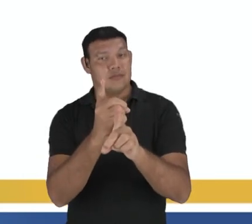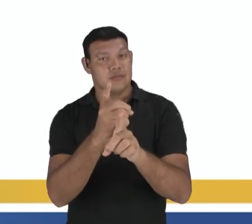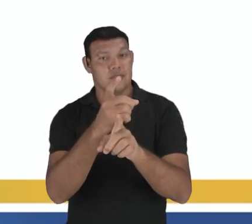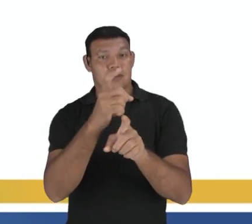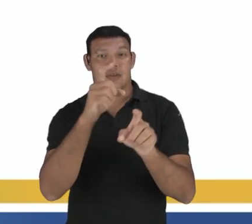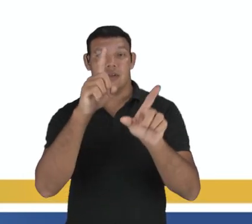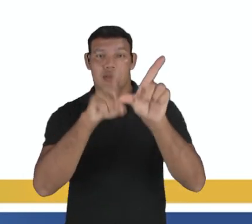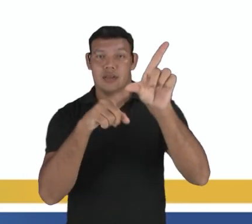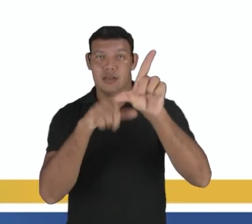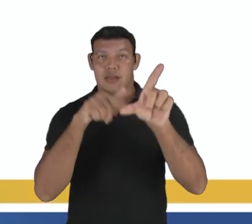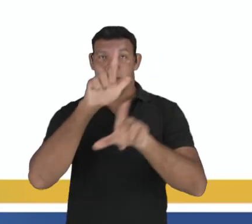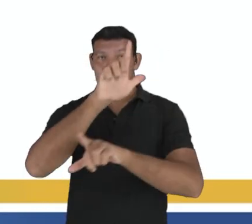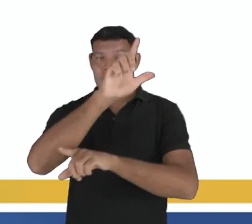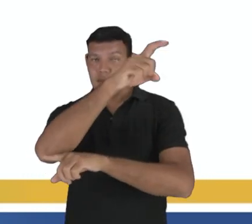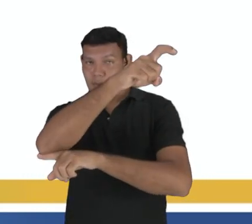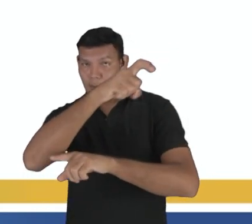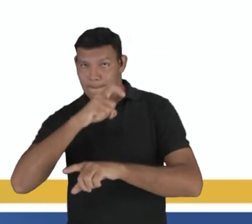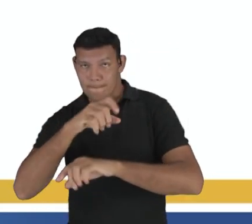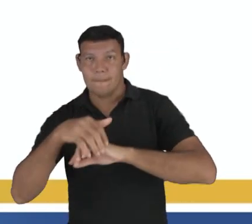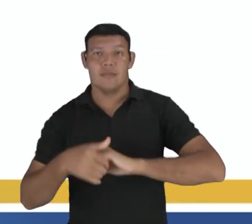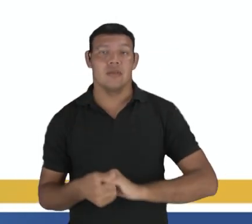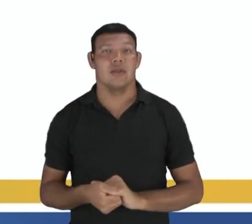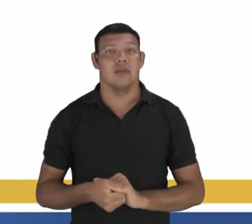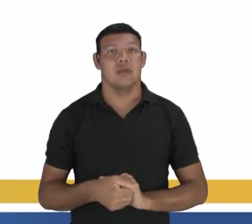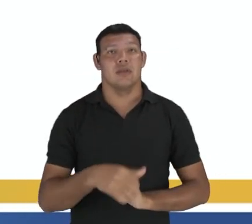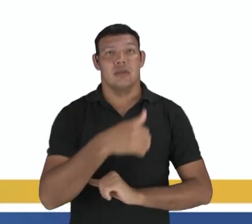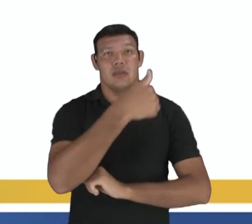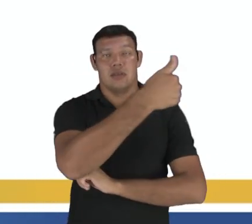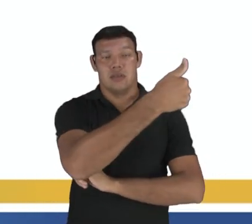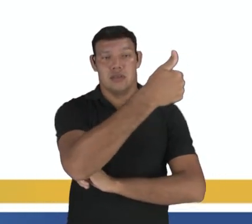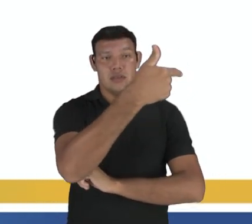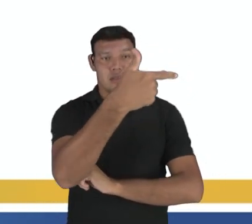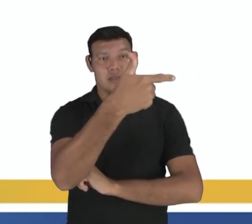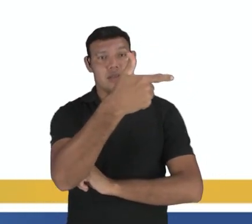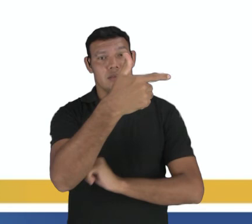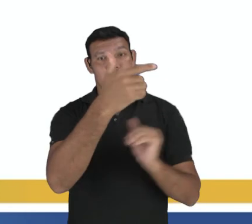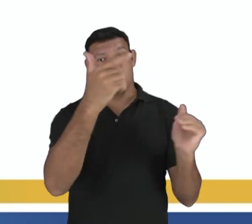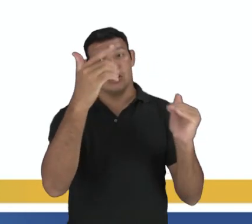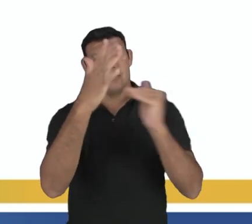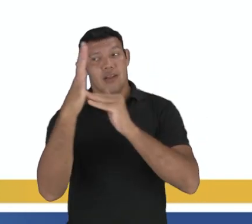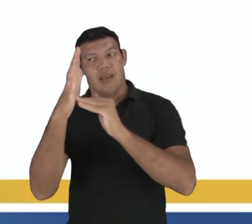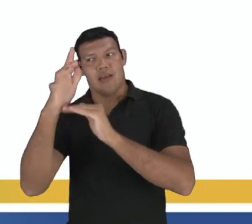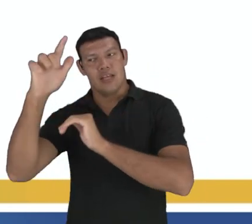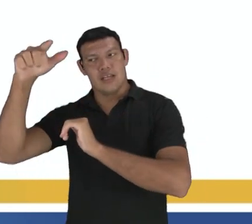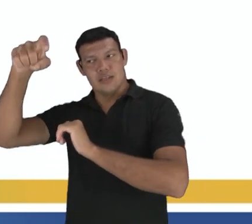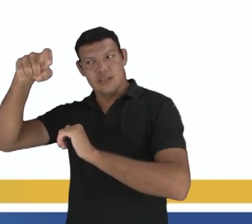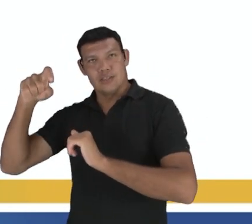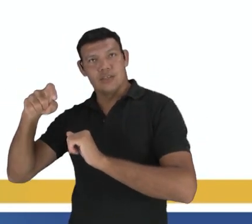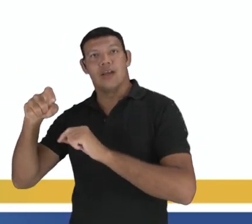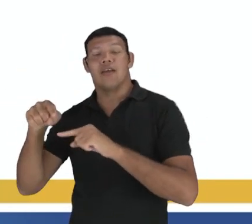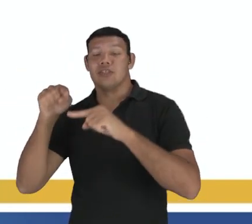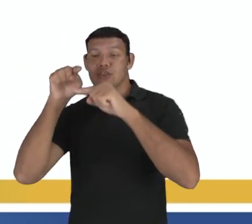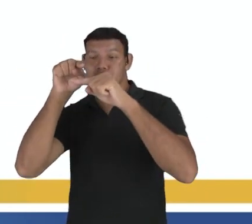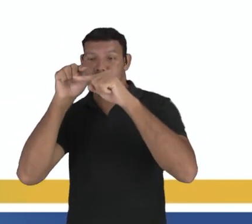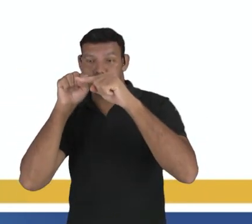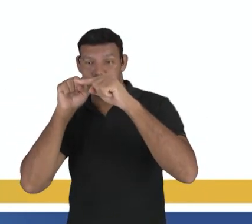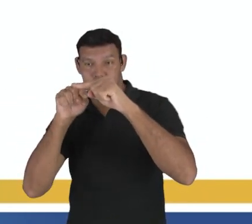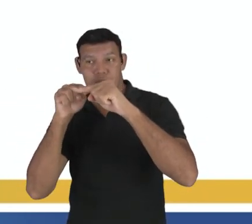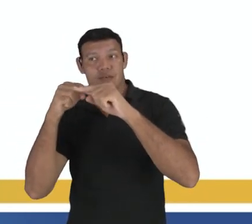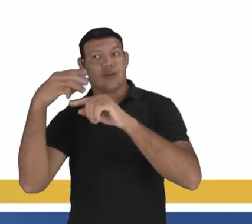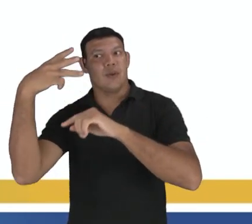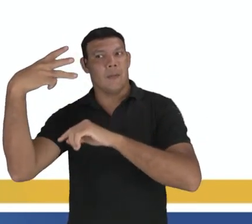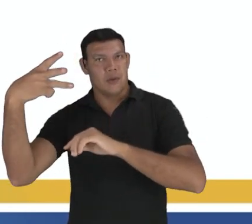vocês acham? Então, nesse caso de 120 para x, nós devemos dividir, certo?